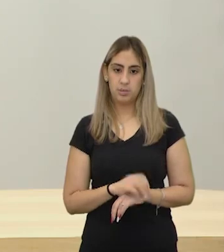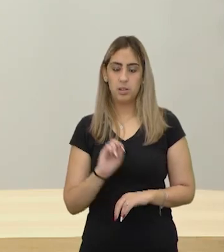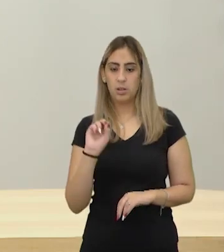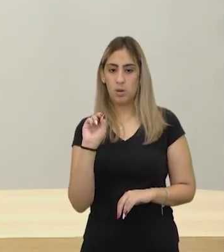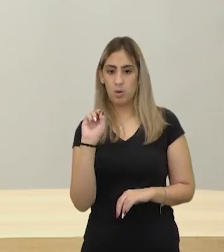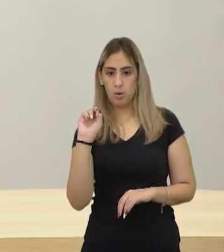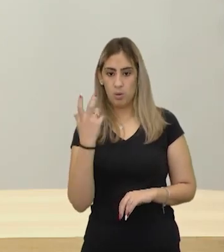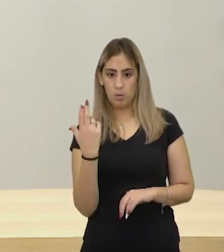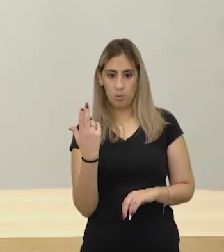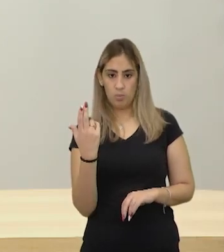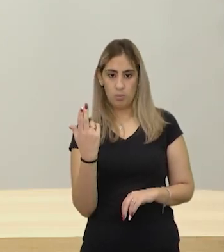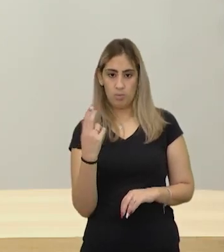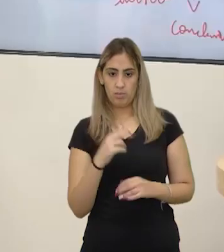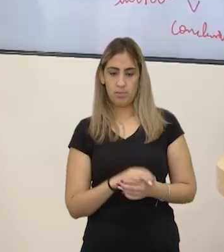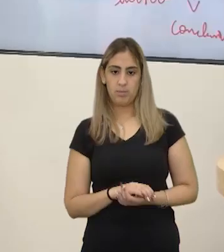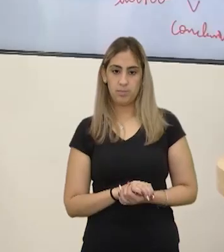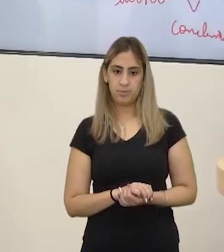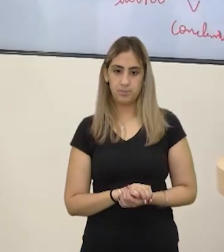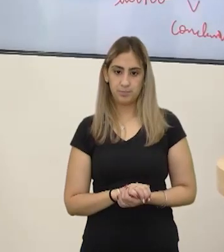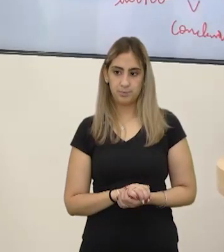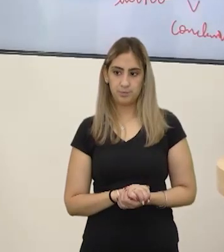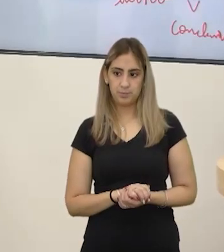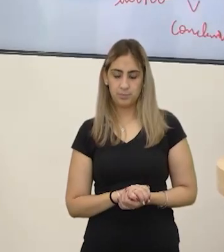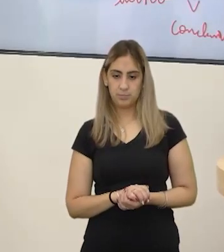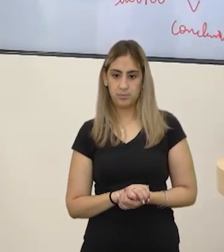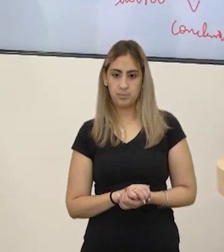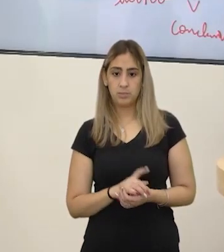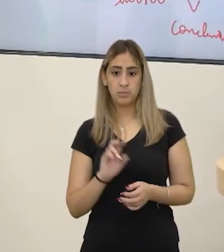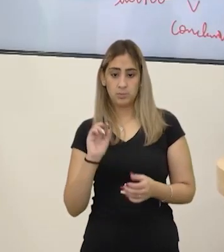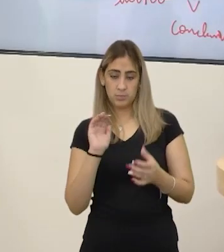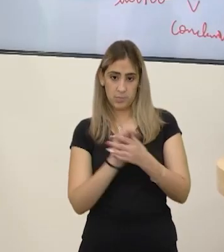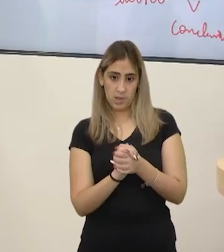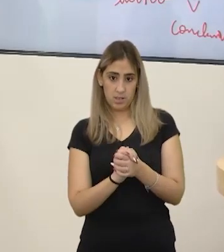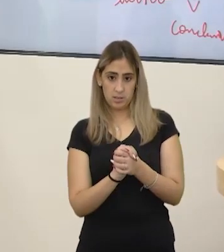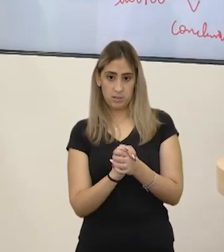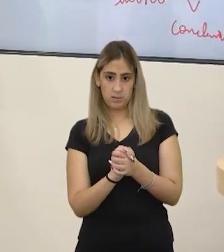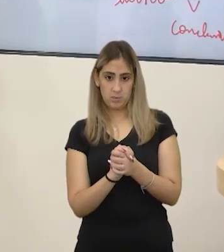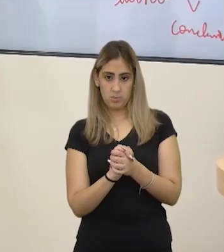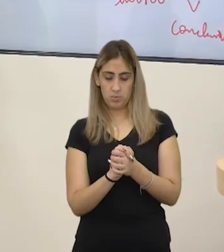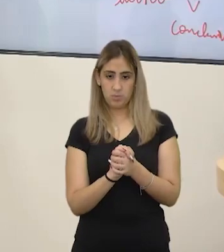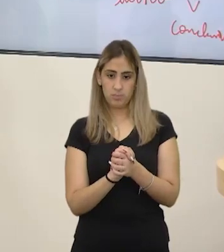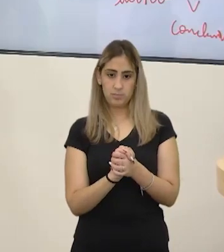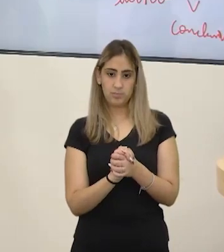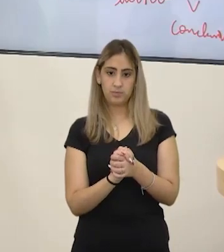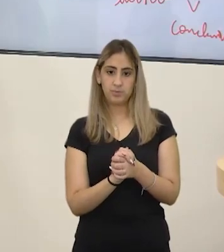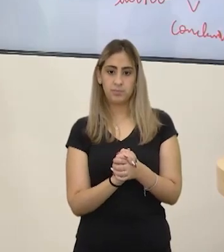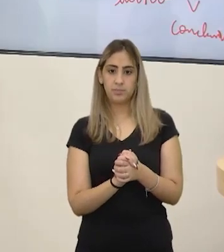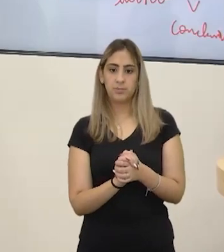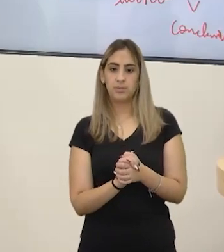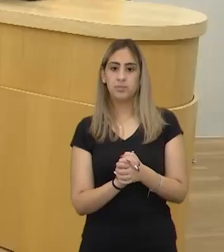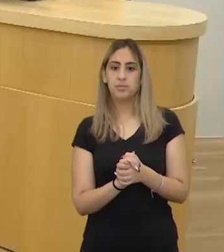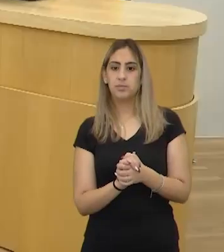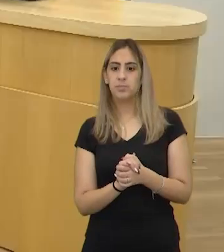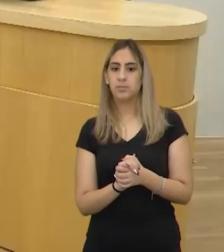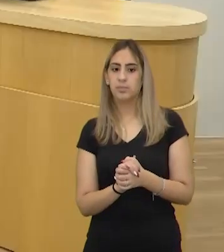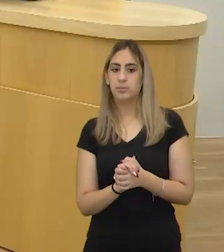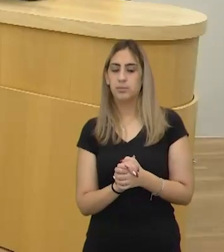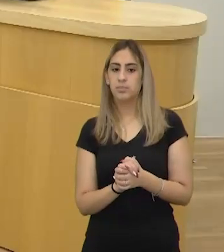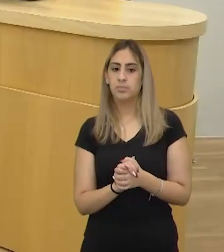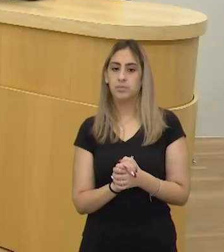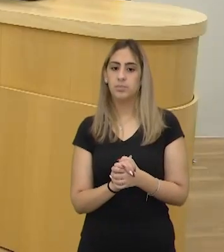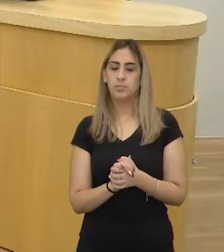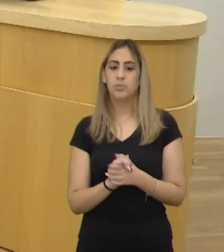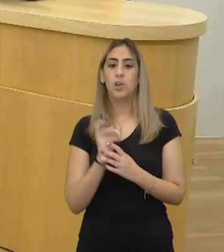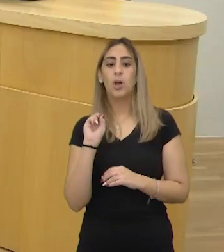Ou eles casam... E olha, eu tô causando aqui, gente do céu.